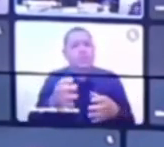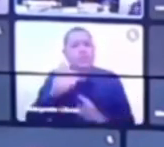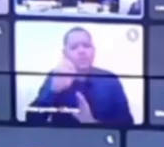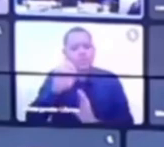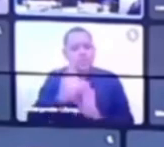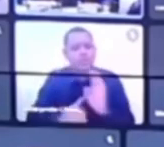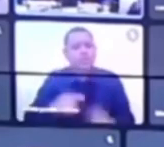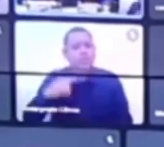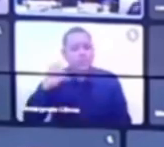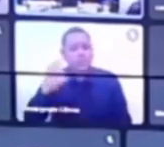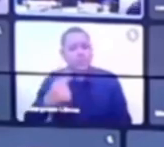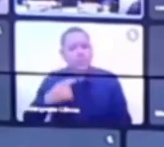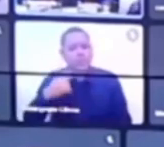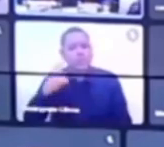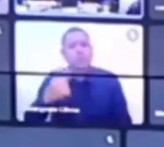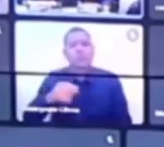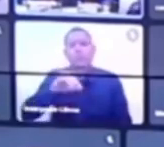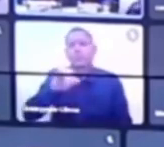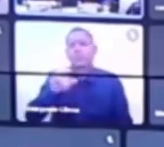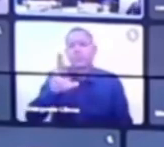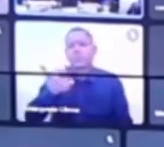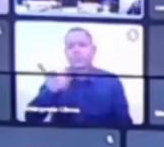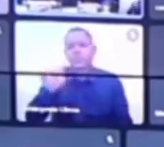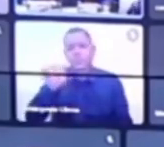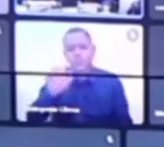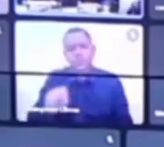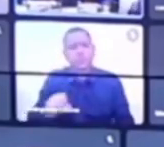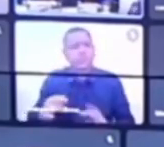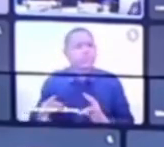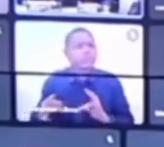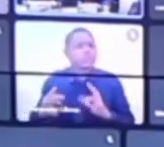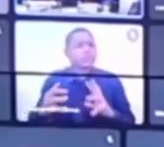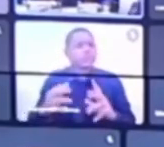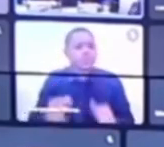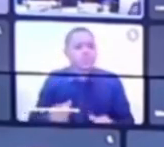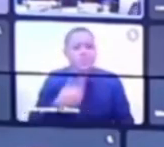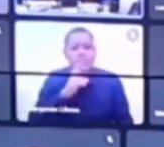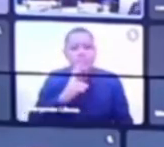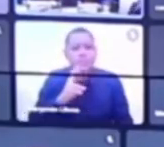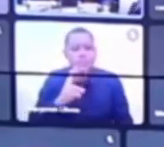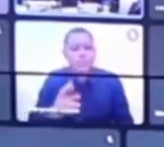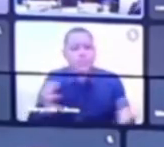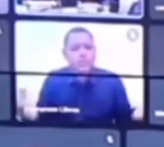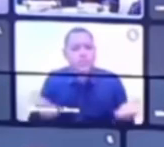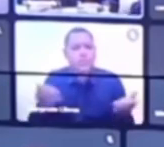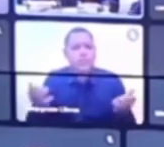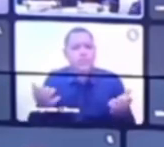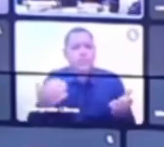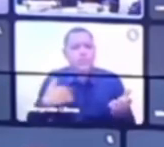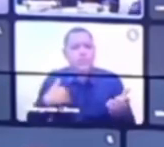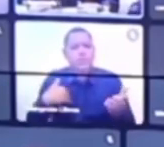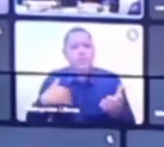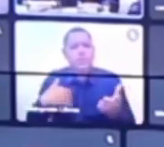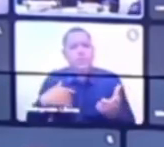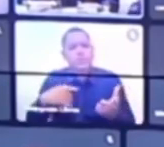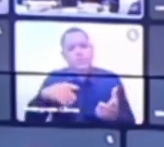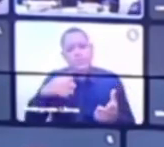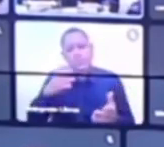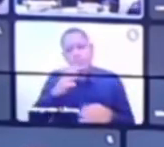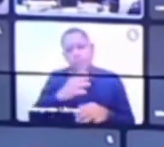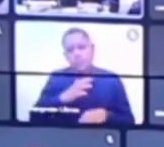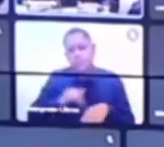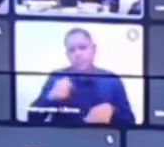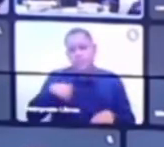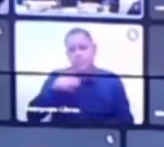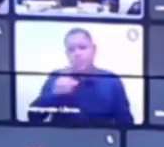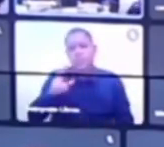dos advogados, dos juristas como um todo. E eu só estou respondendo porque Vossa Excelência me mencionou na sua fala. Eu não fui o único a